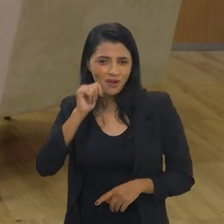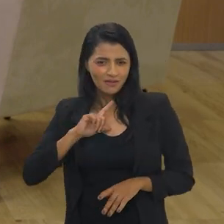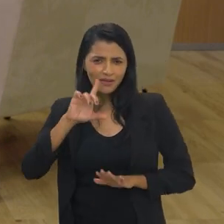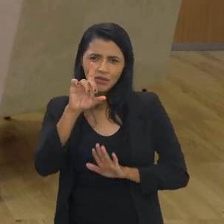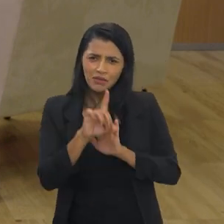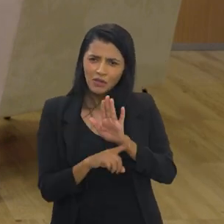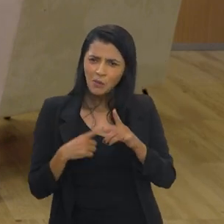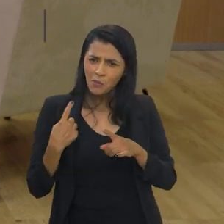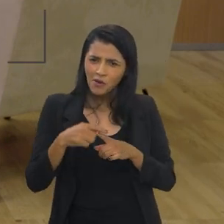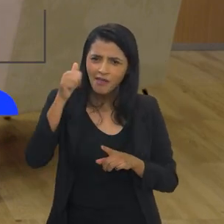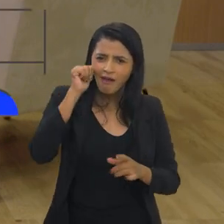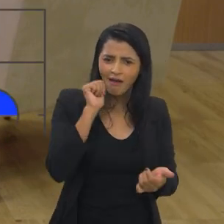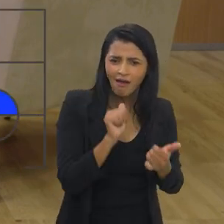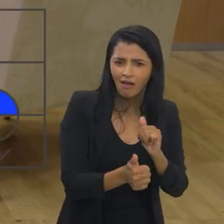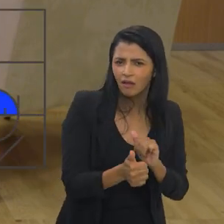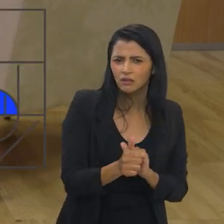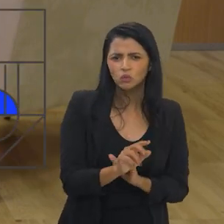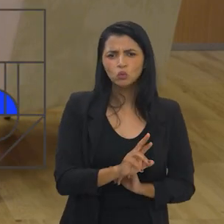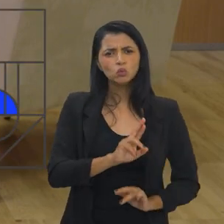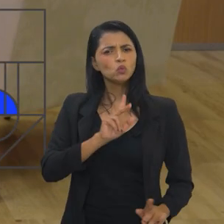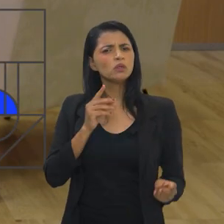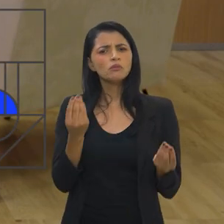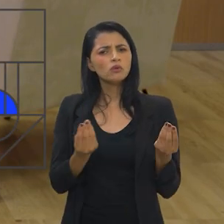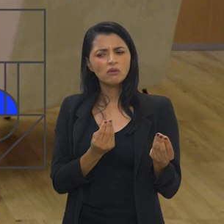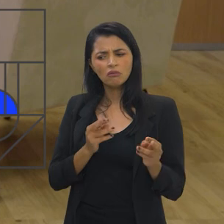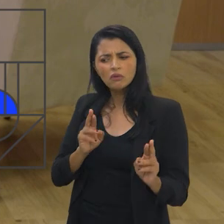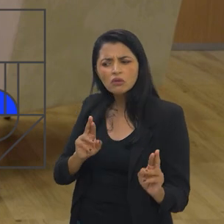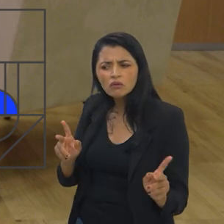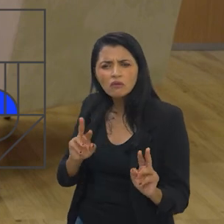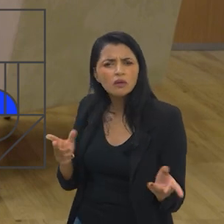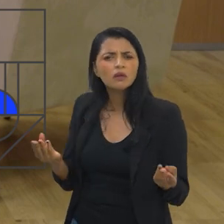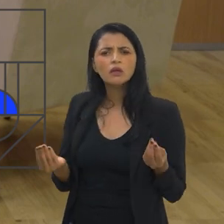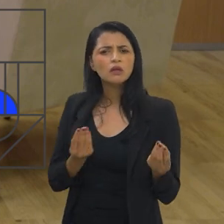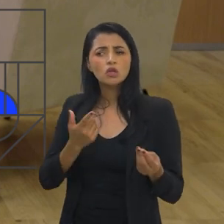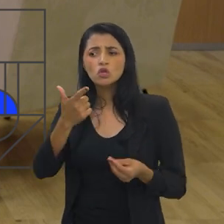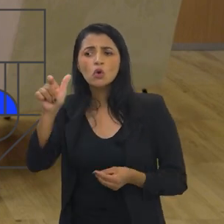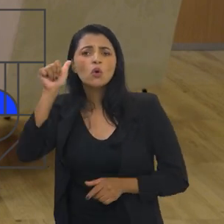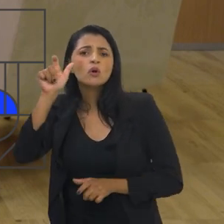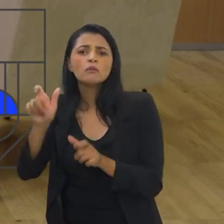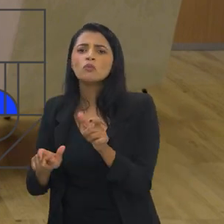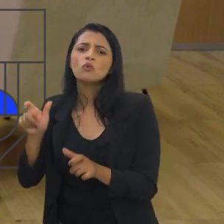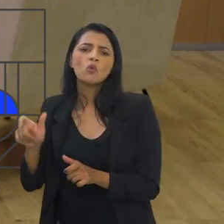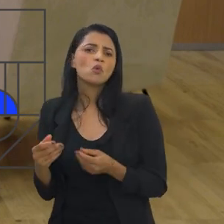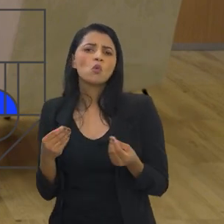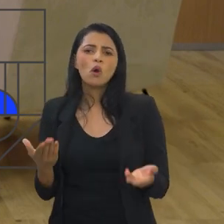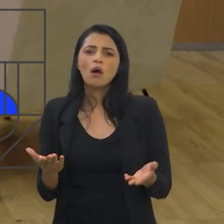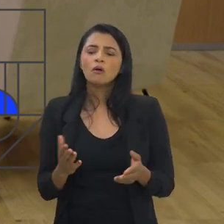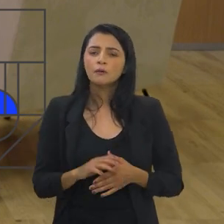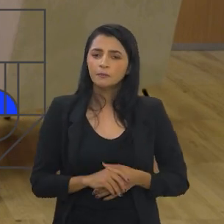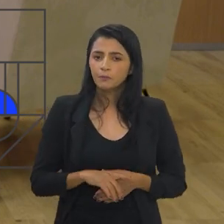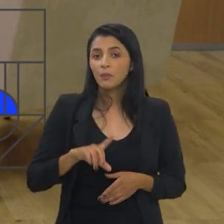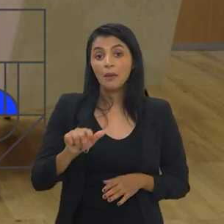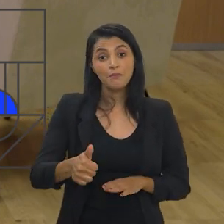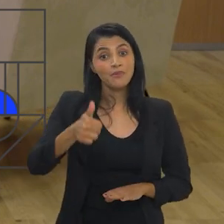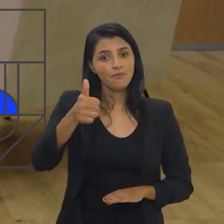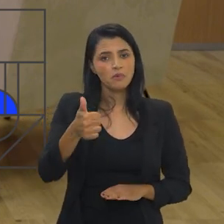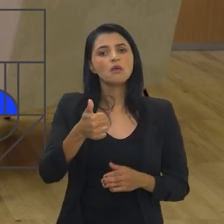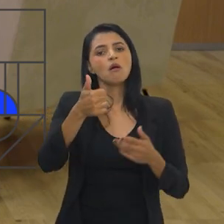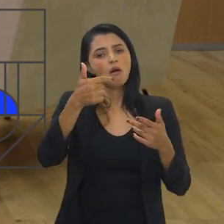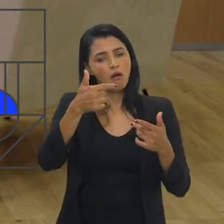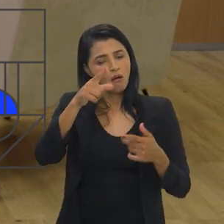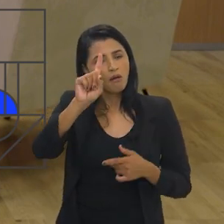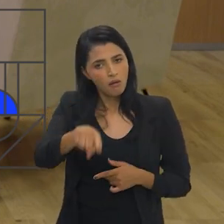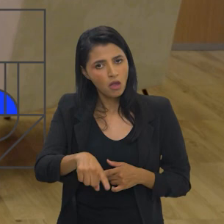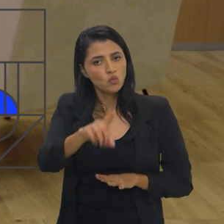todas as mulheres têm jeito porque as atletas não tem né O que que diferencia elas é das outras mulheres eu acho que essa é a primeira coisa